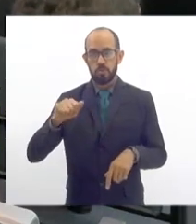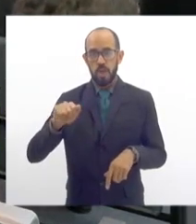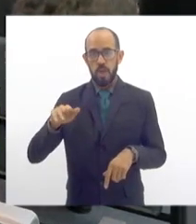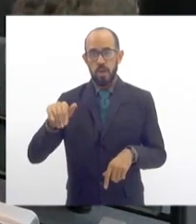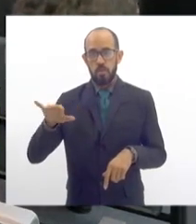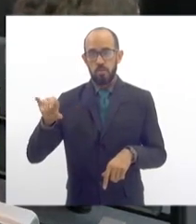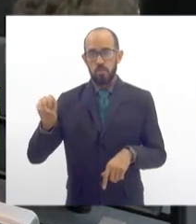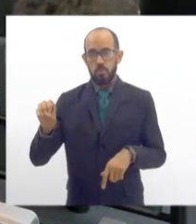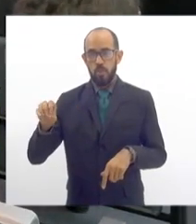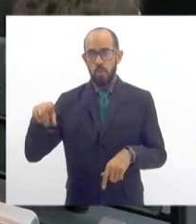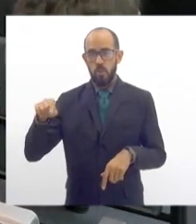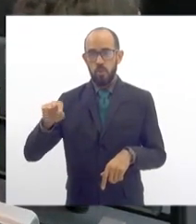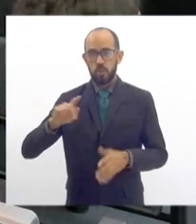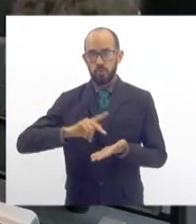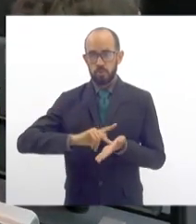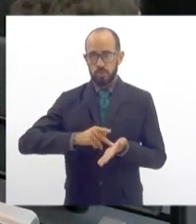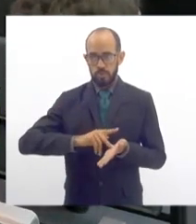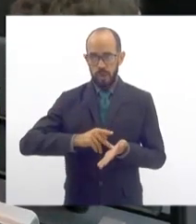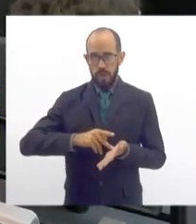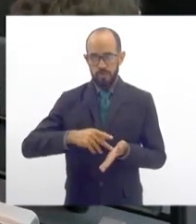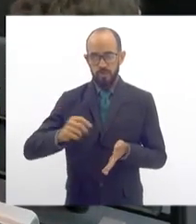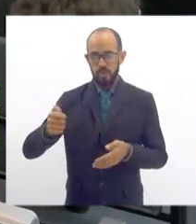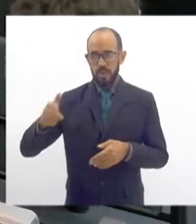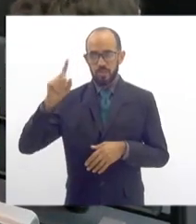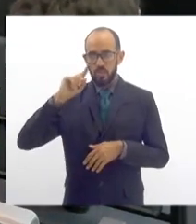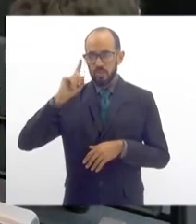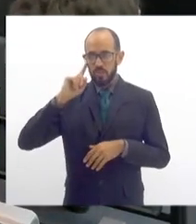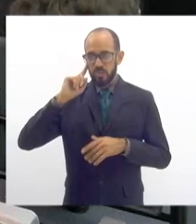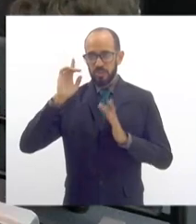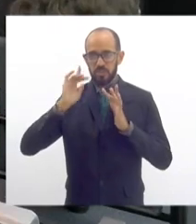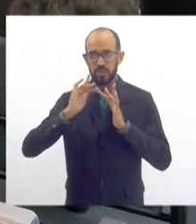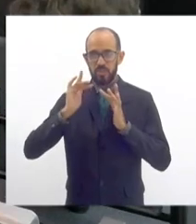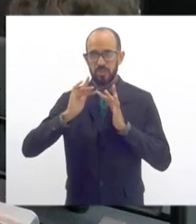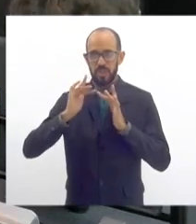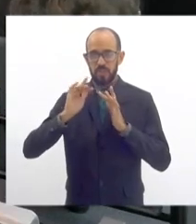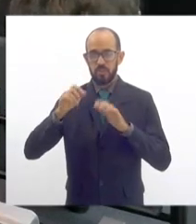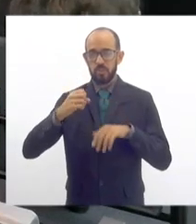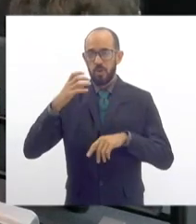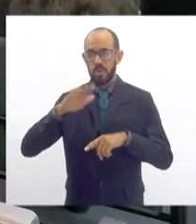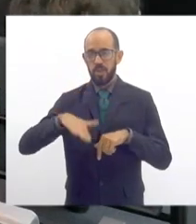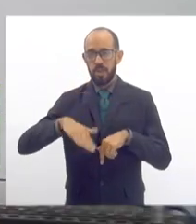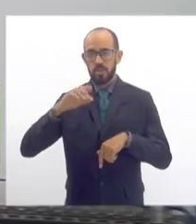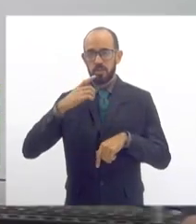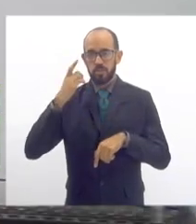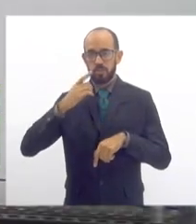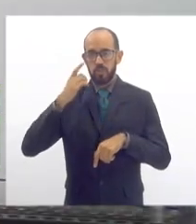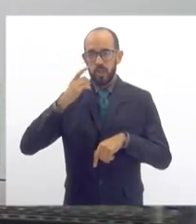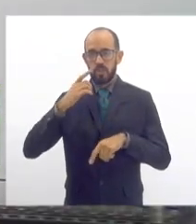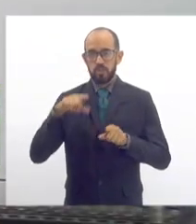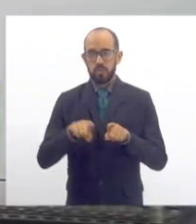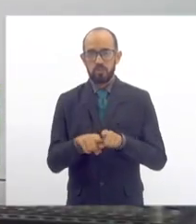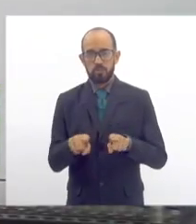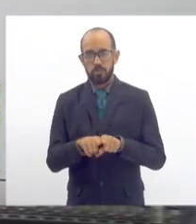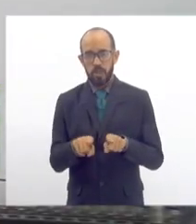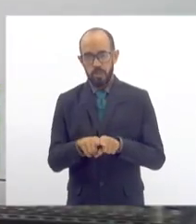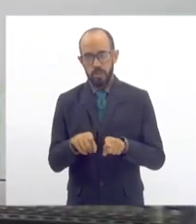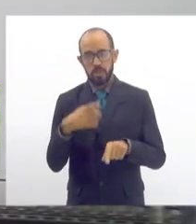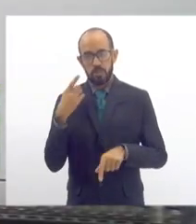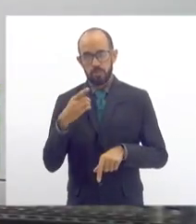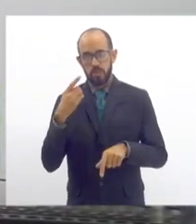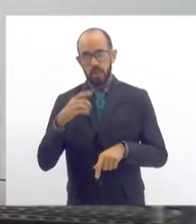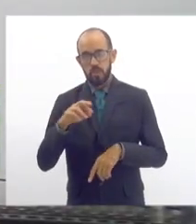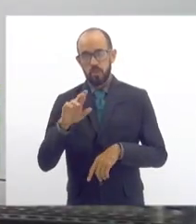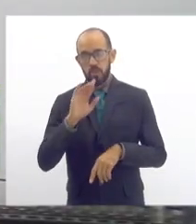que eu convivo quase que diariamente, né, Pablo? Boa tarde aos deputados presentes à mesa. Deputado Rodrigo